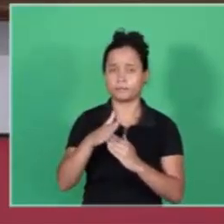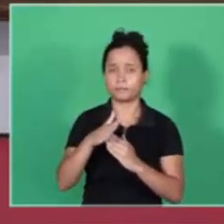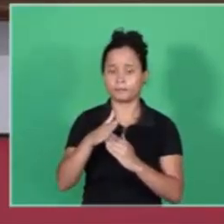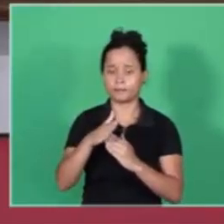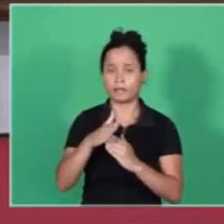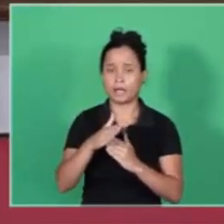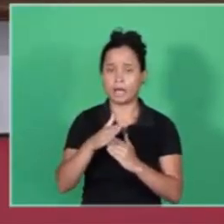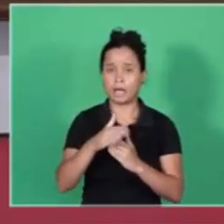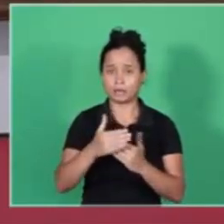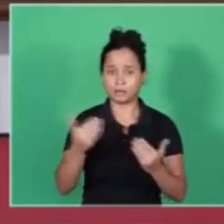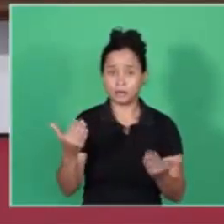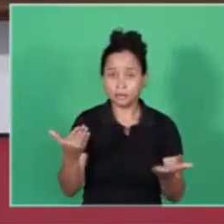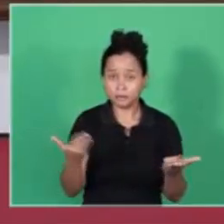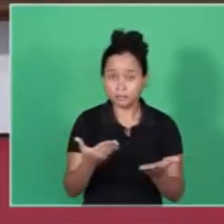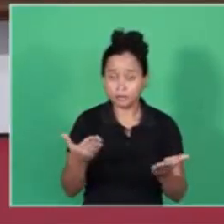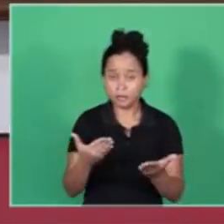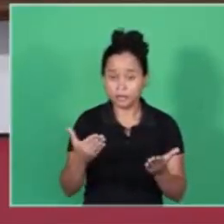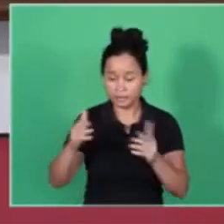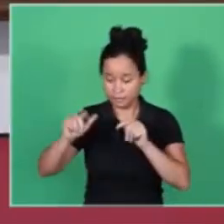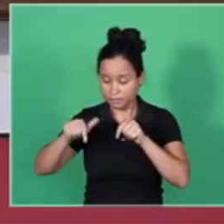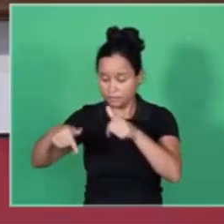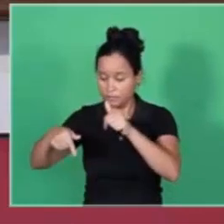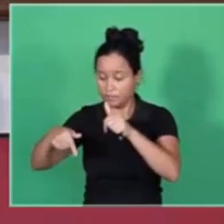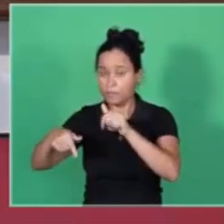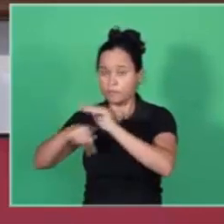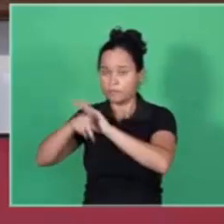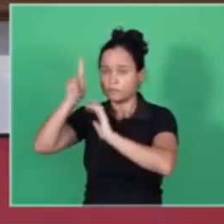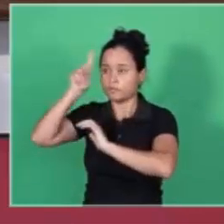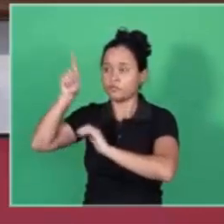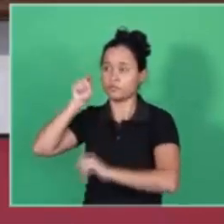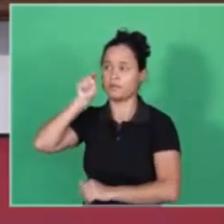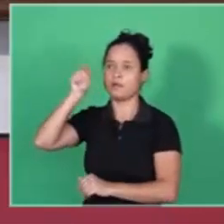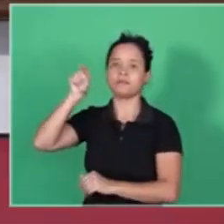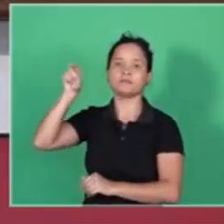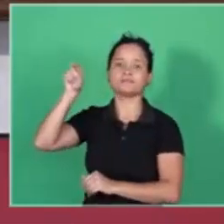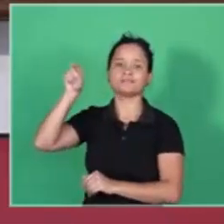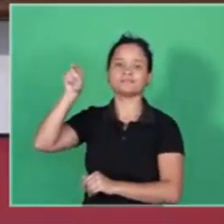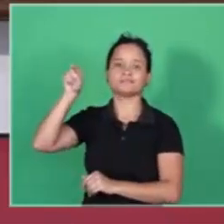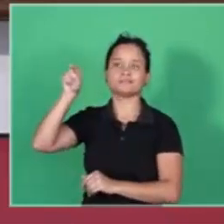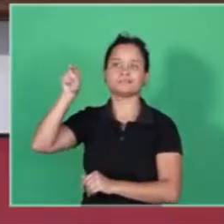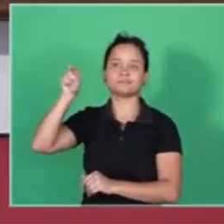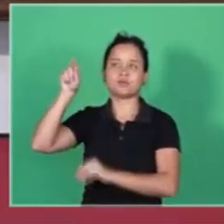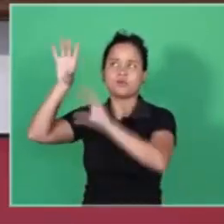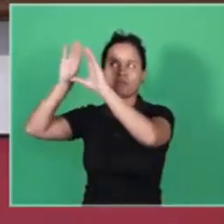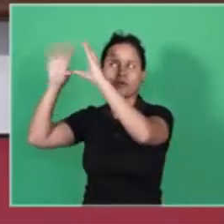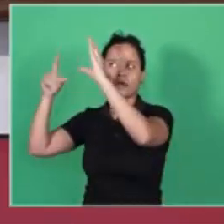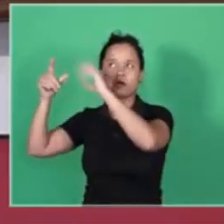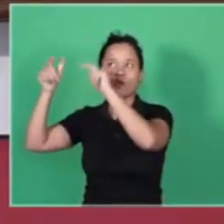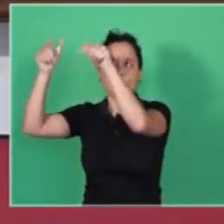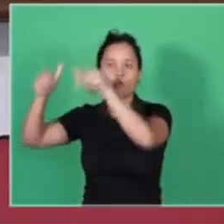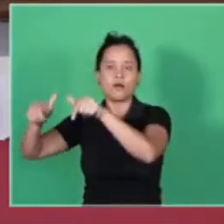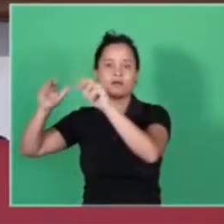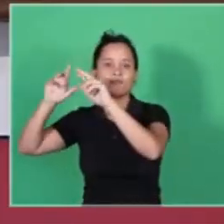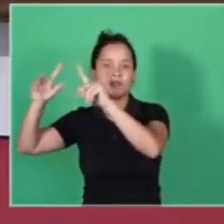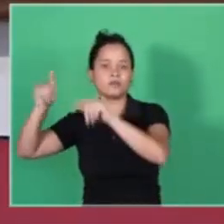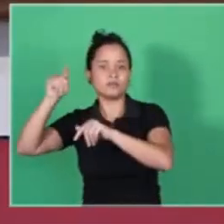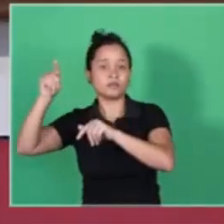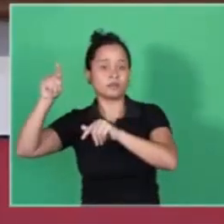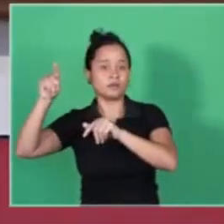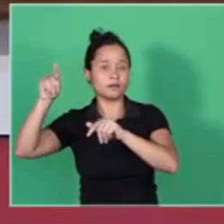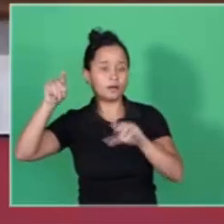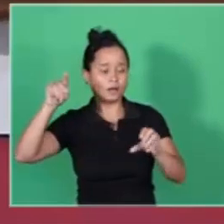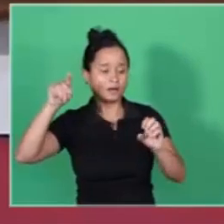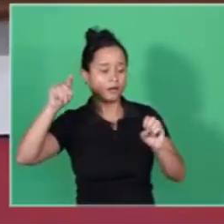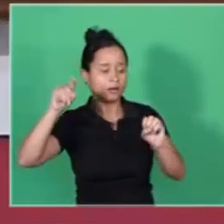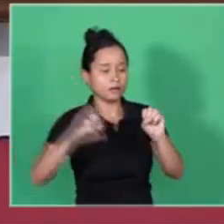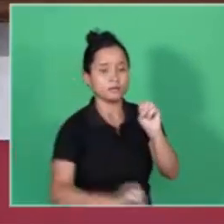outro universo dele aqui. Que comanda todos os demais universos que estão aqui. Pela sua palavra, os mundos foram criados. Não vou falar